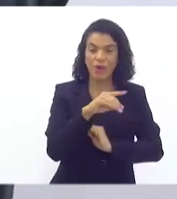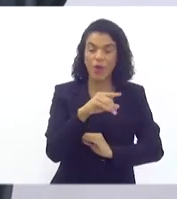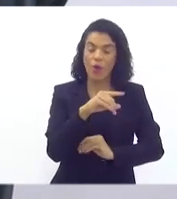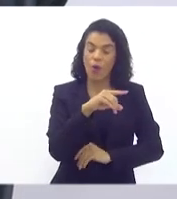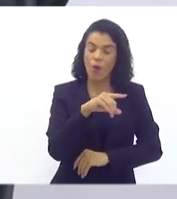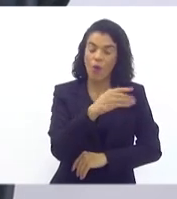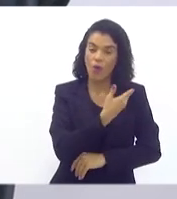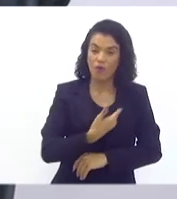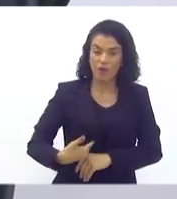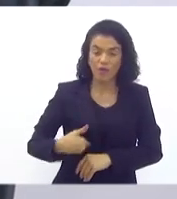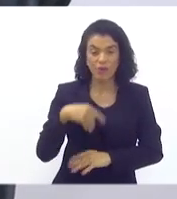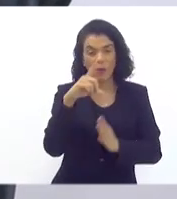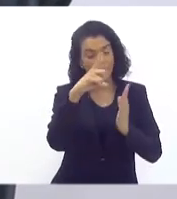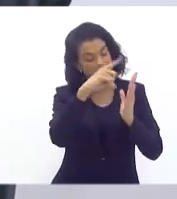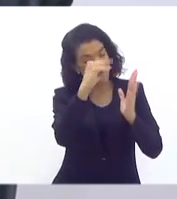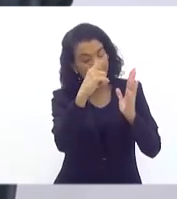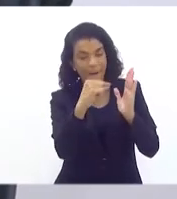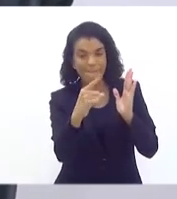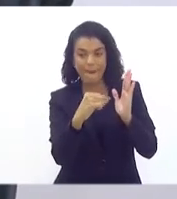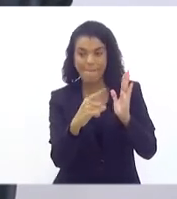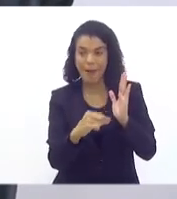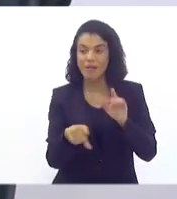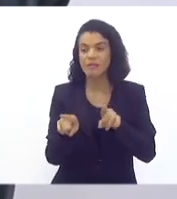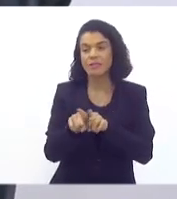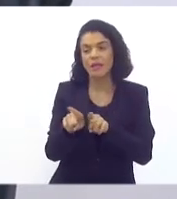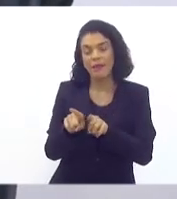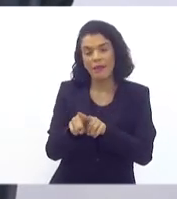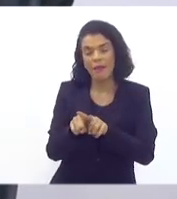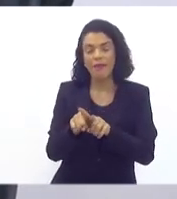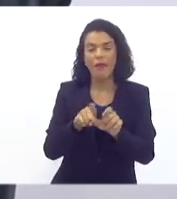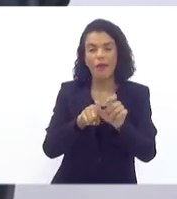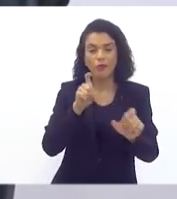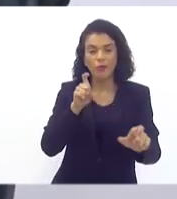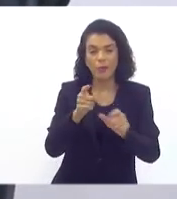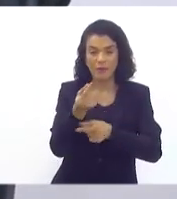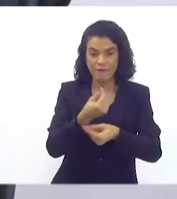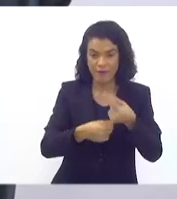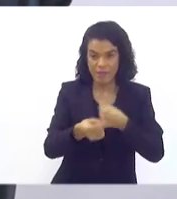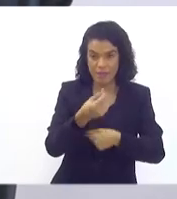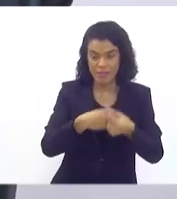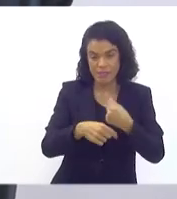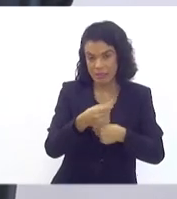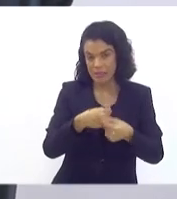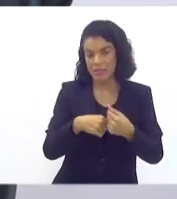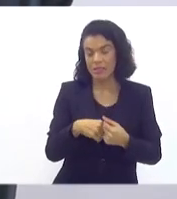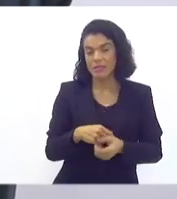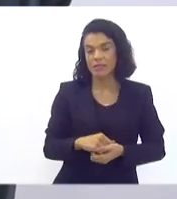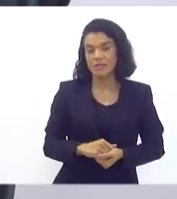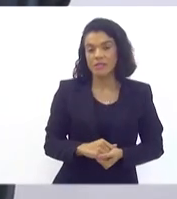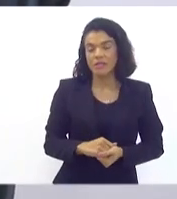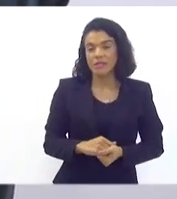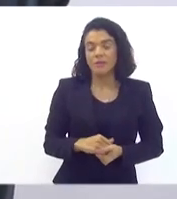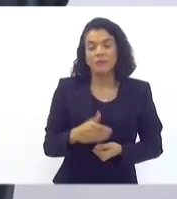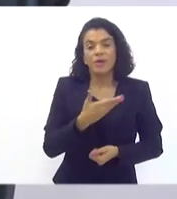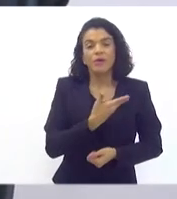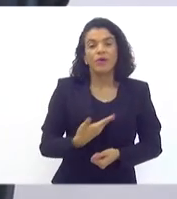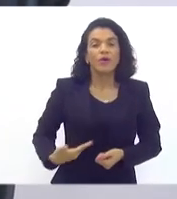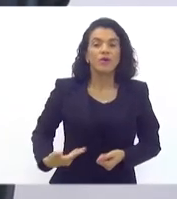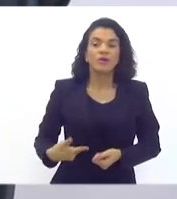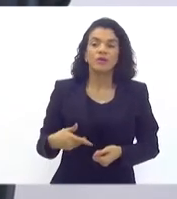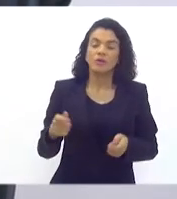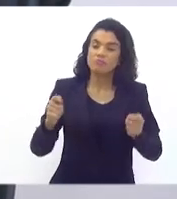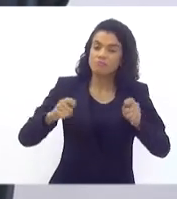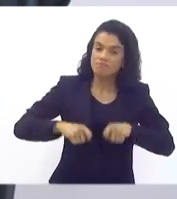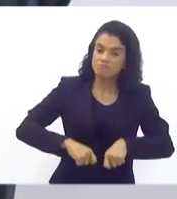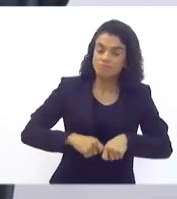assim como acontece em outros em outras entidades que tem autonomia financeira independência financeira é para que o governador possa